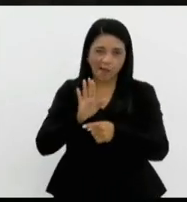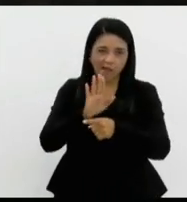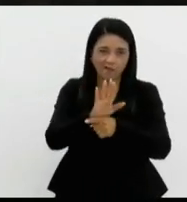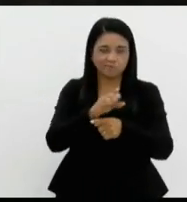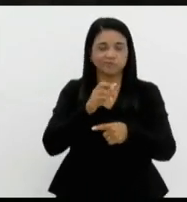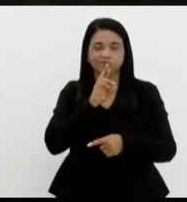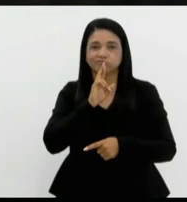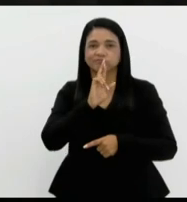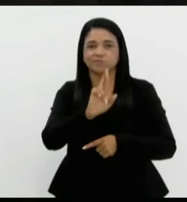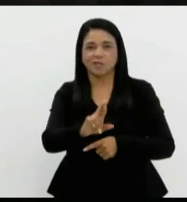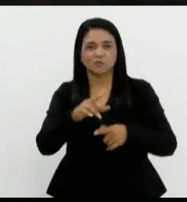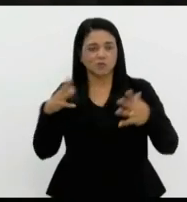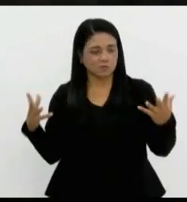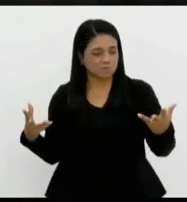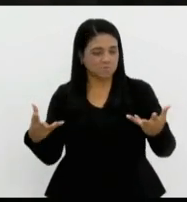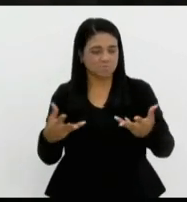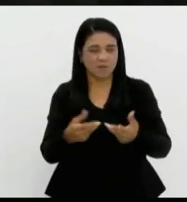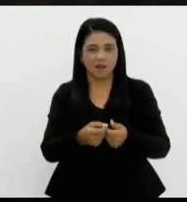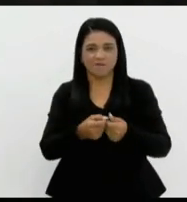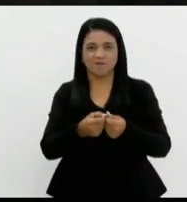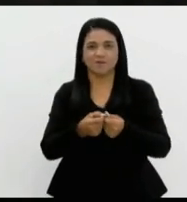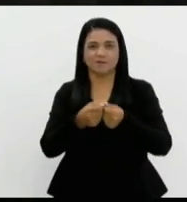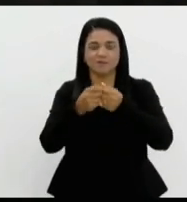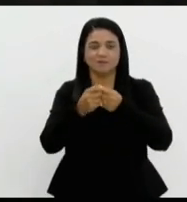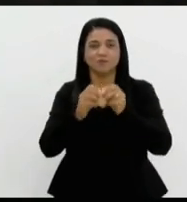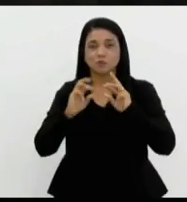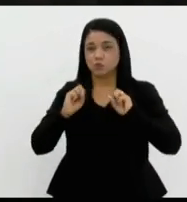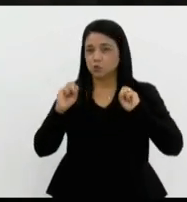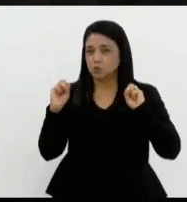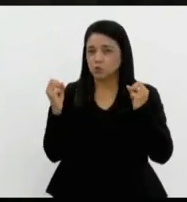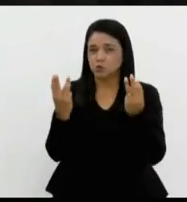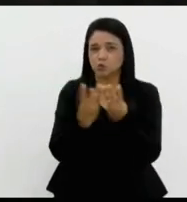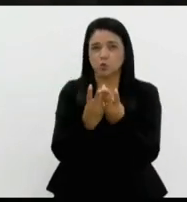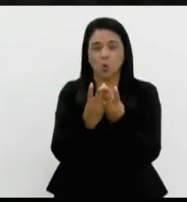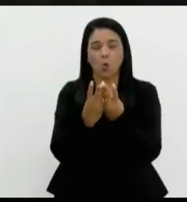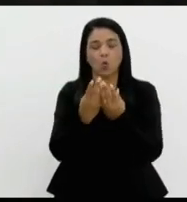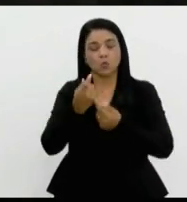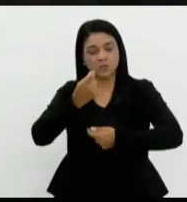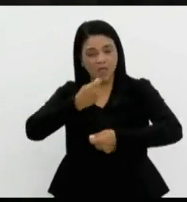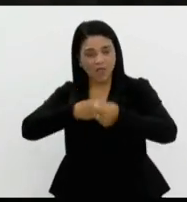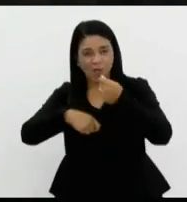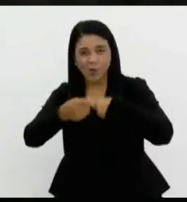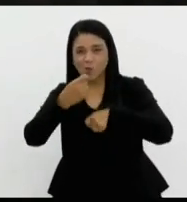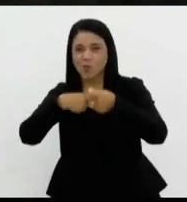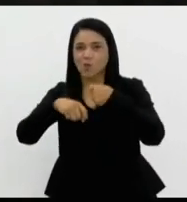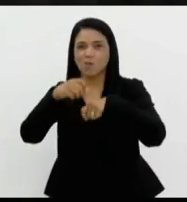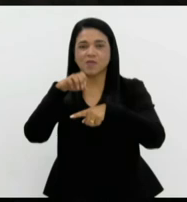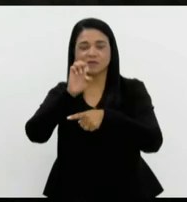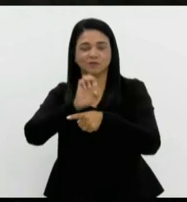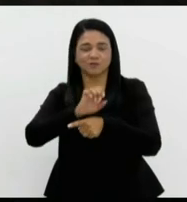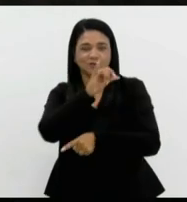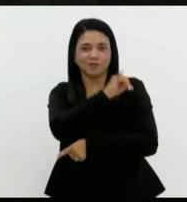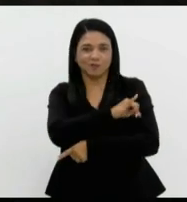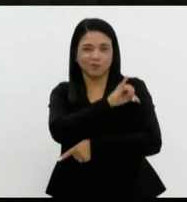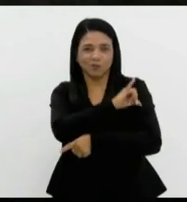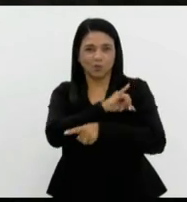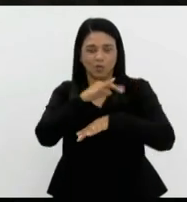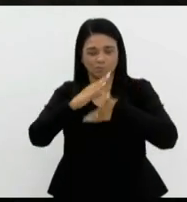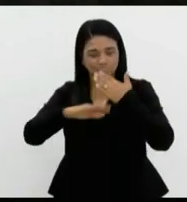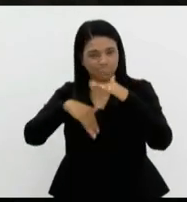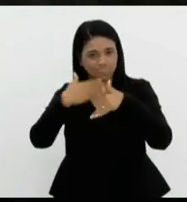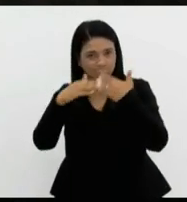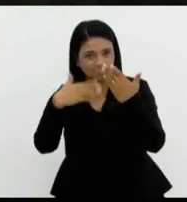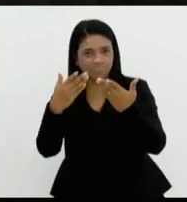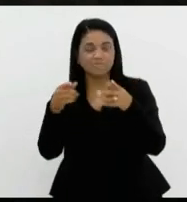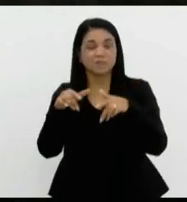esse resultado espetacular, em especial no fomento à economia do nosso estado do Rio de Janeiro como um todo,